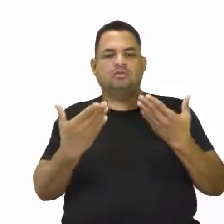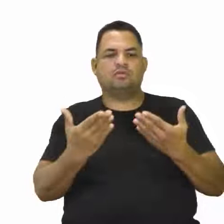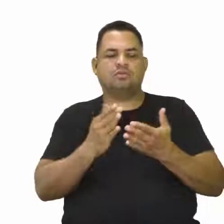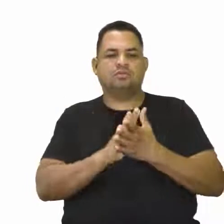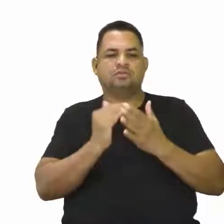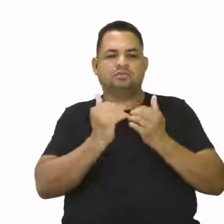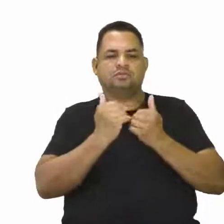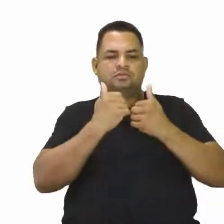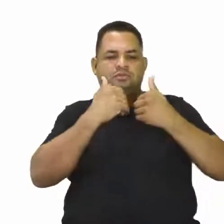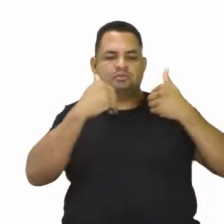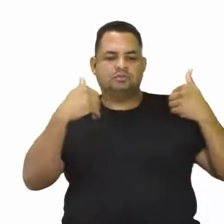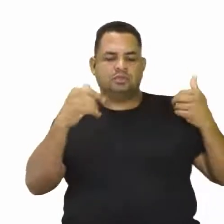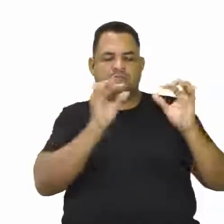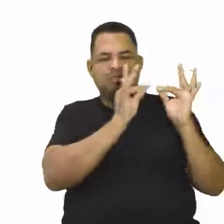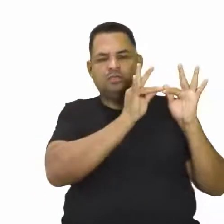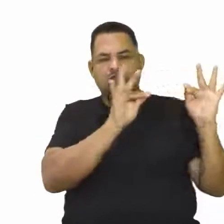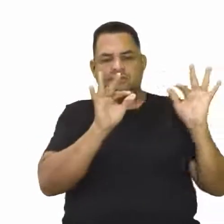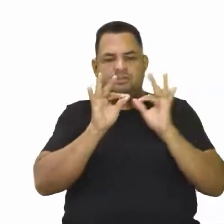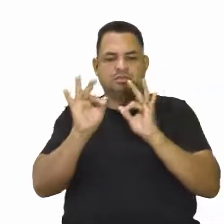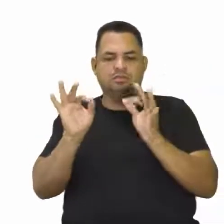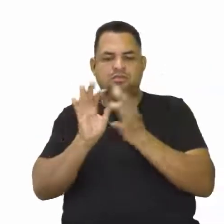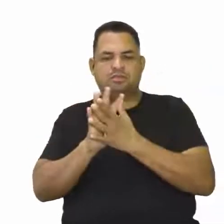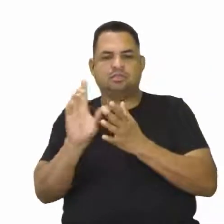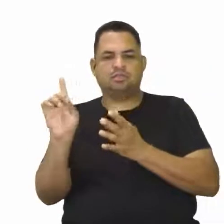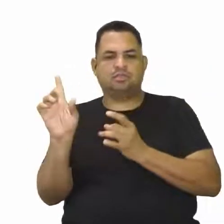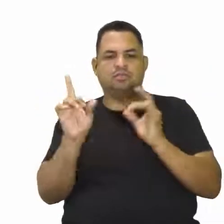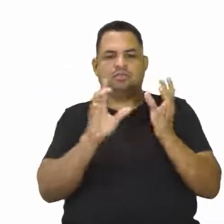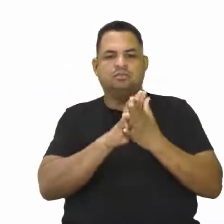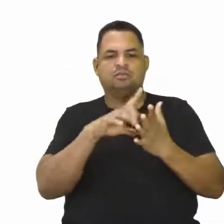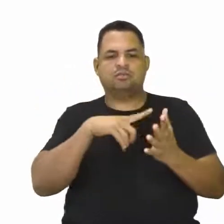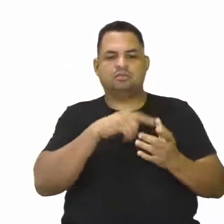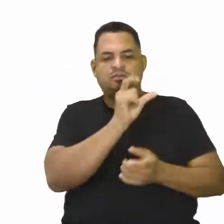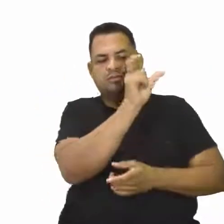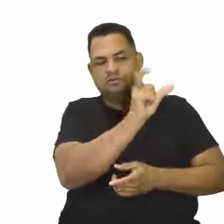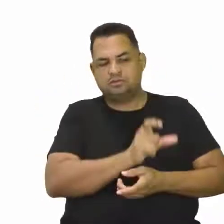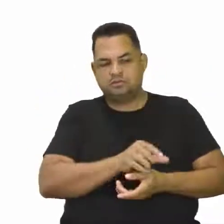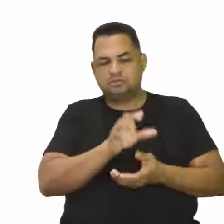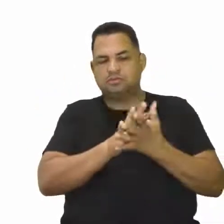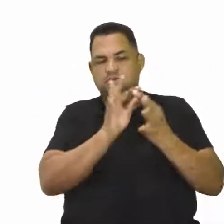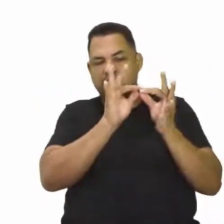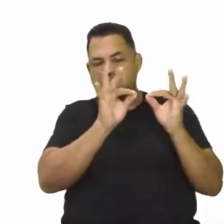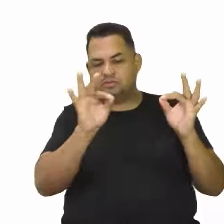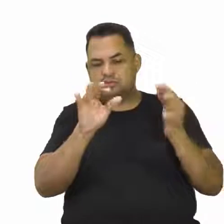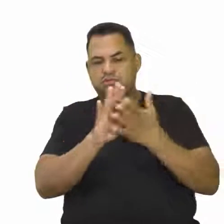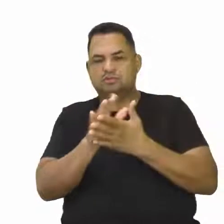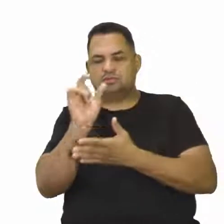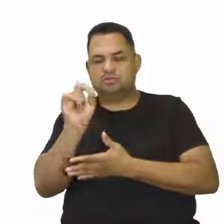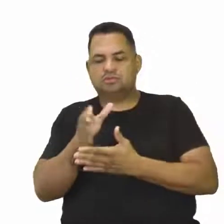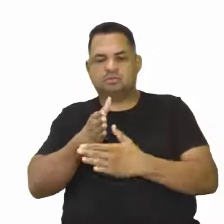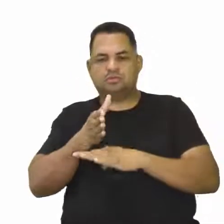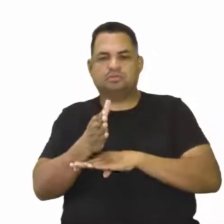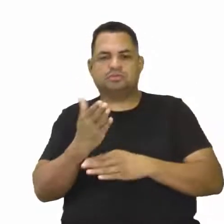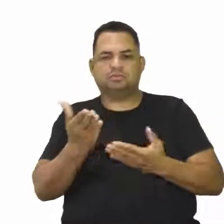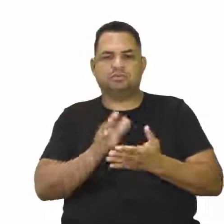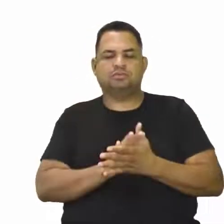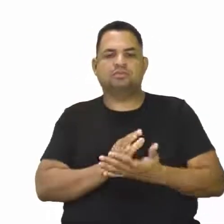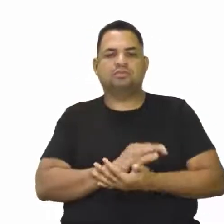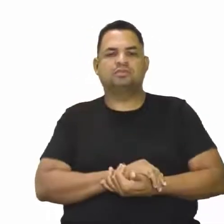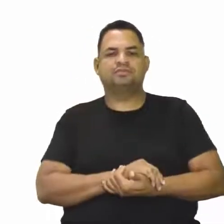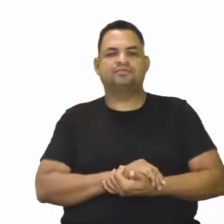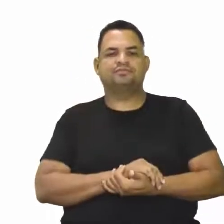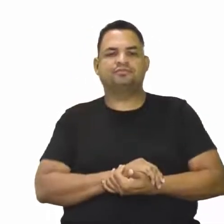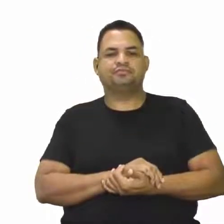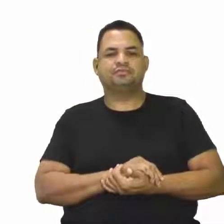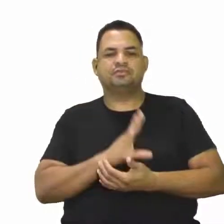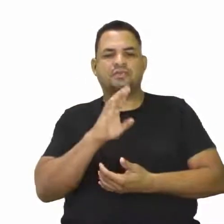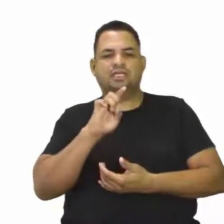gente separa as orações, cada uma possui o seu sujeito e o seu predicado de forma direta e expressa.